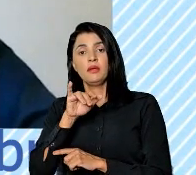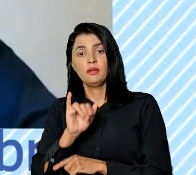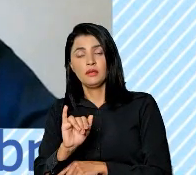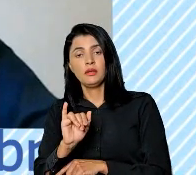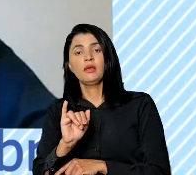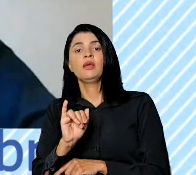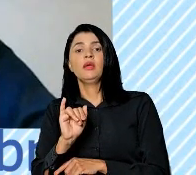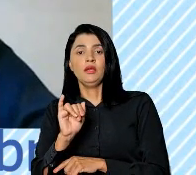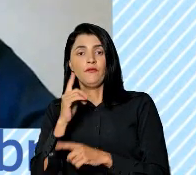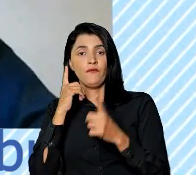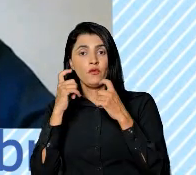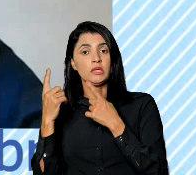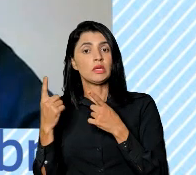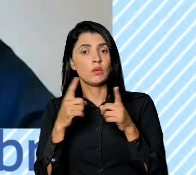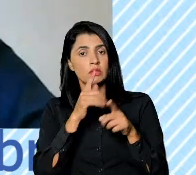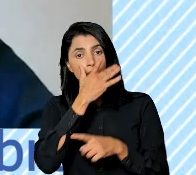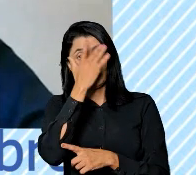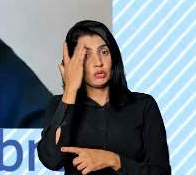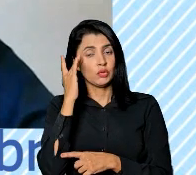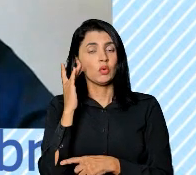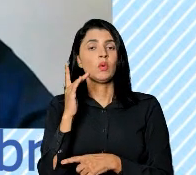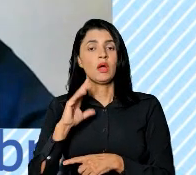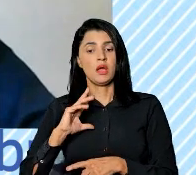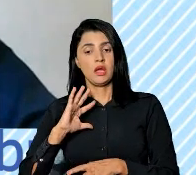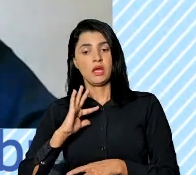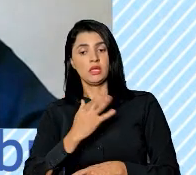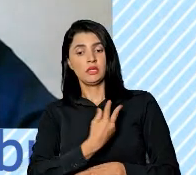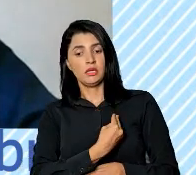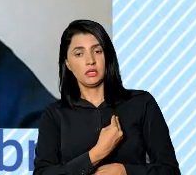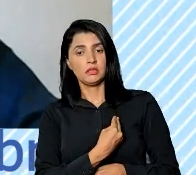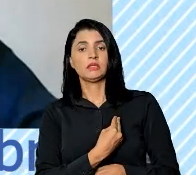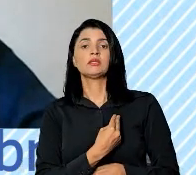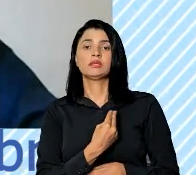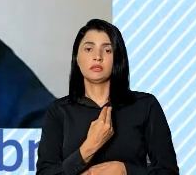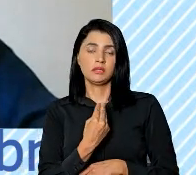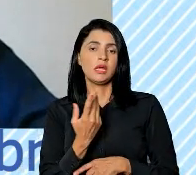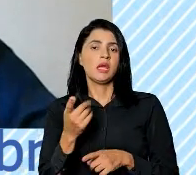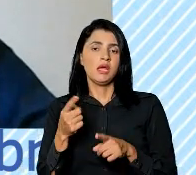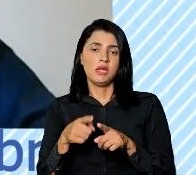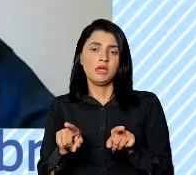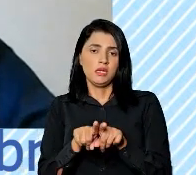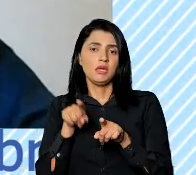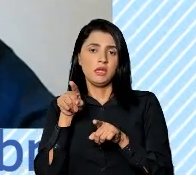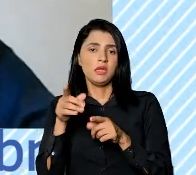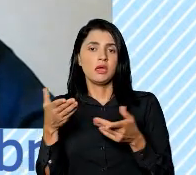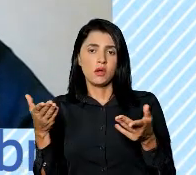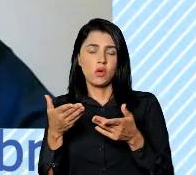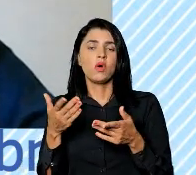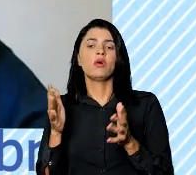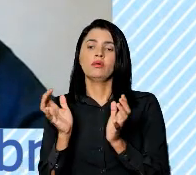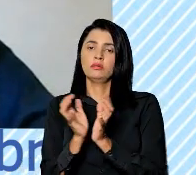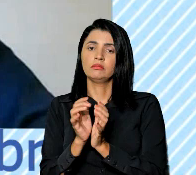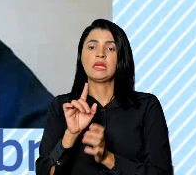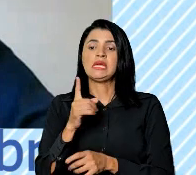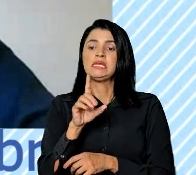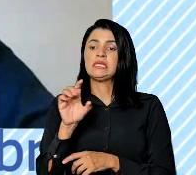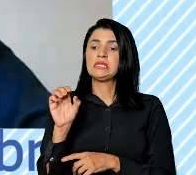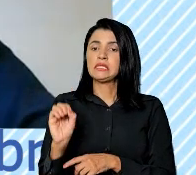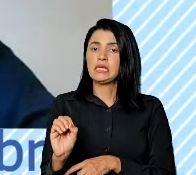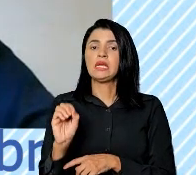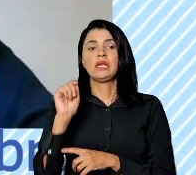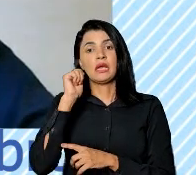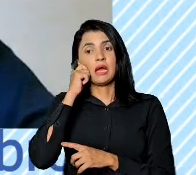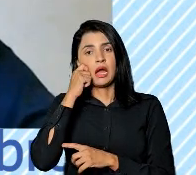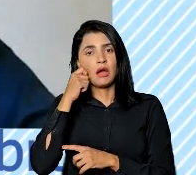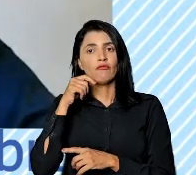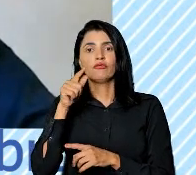pessoas trans e travestis, e passou a integrar a lista dos 100 afrodescendentes mais